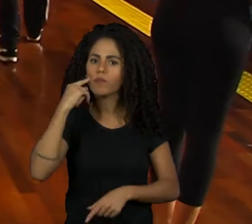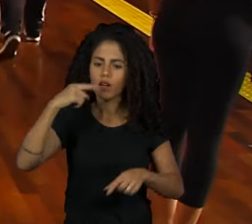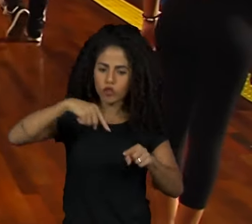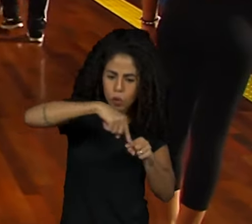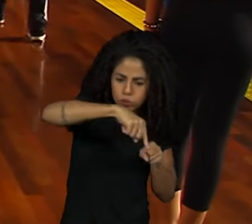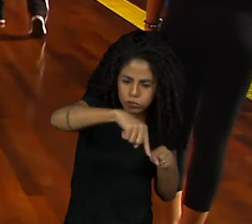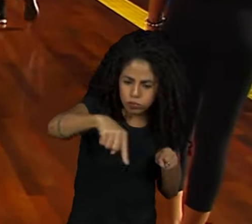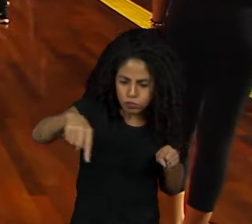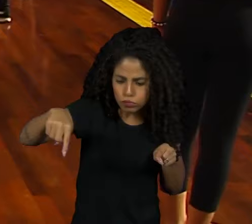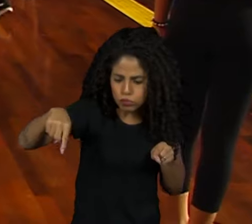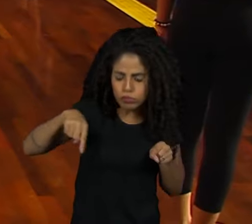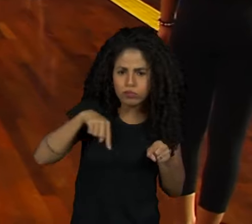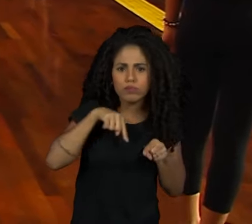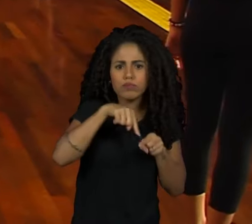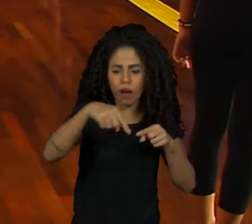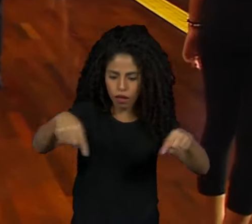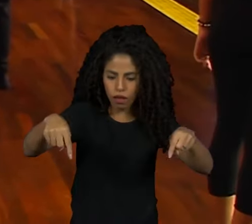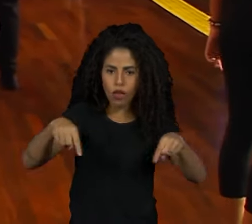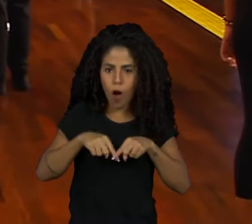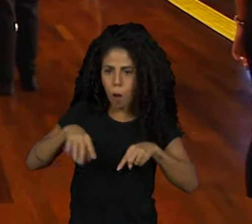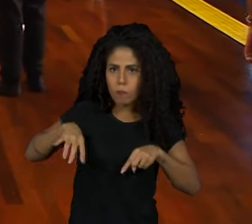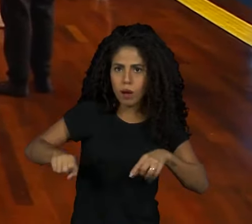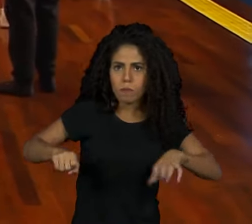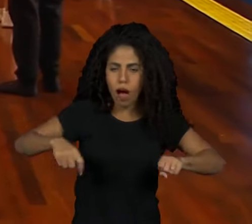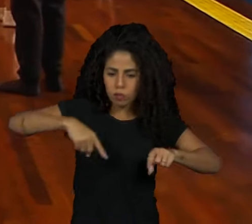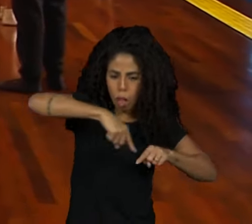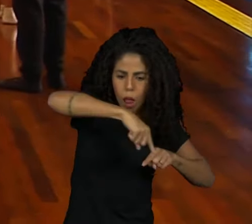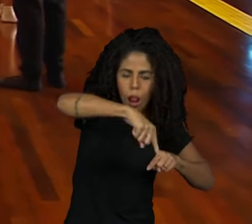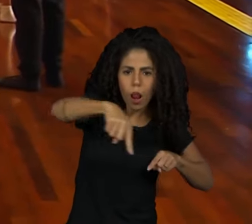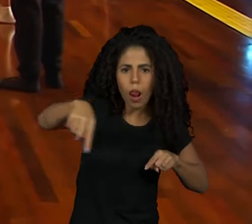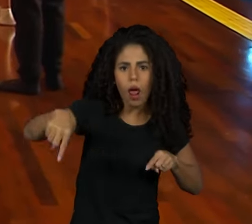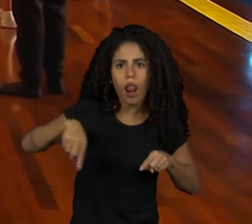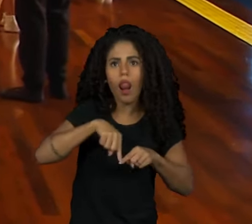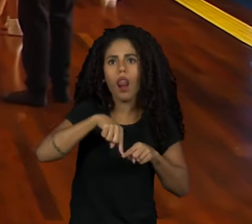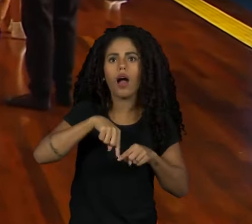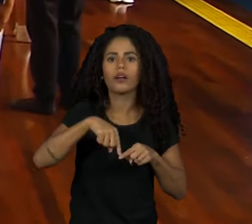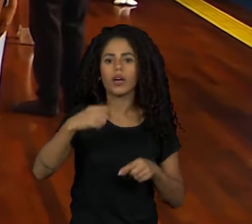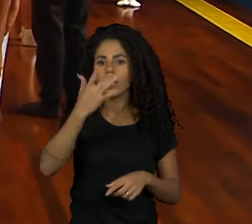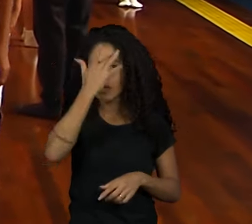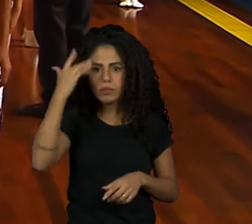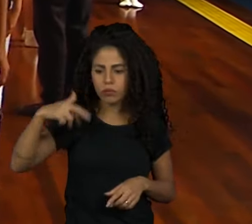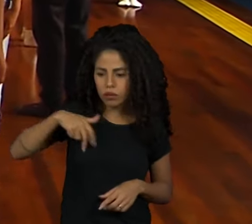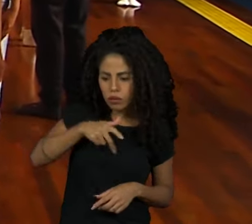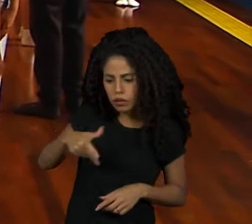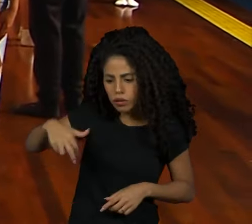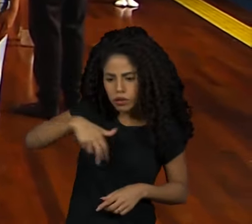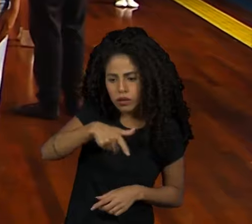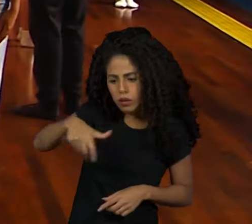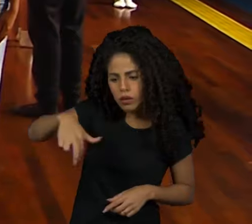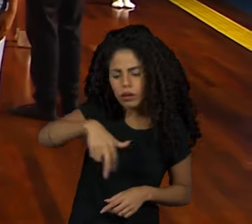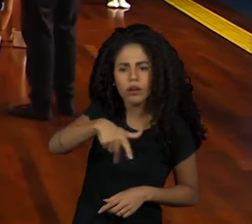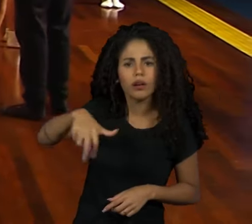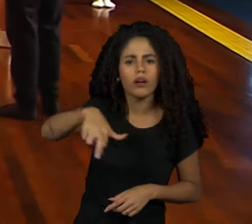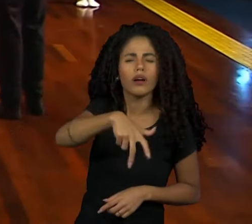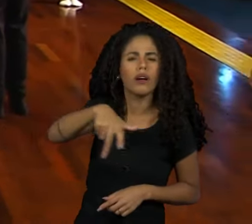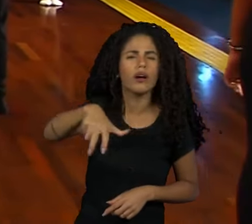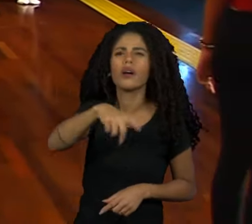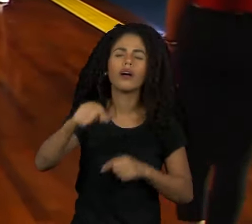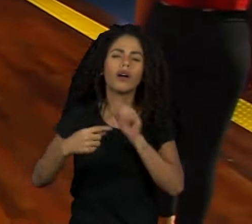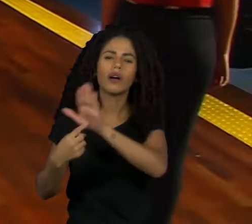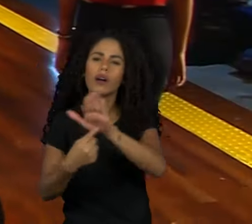círculo, pegando o palco inteiro, e essa pessoa vai propor um